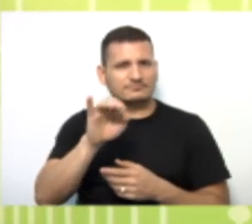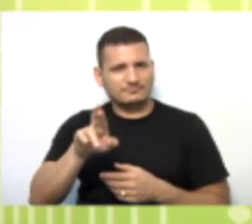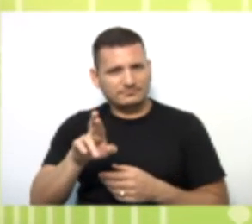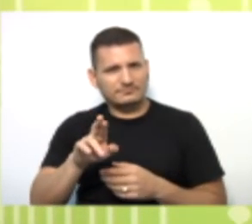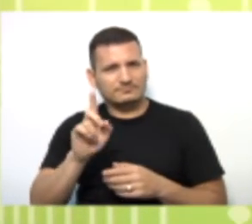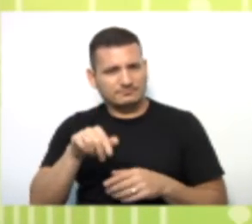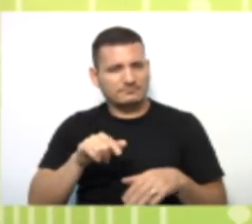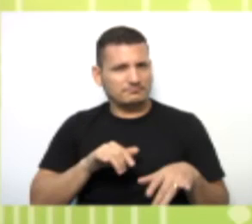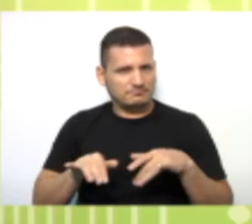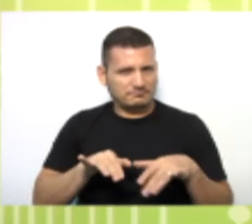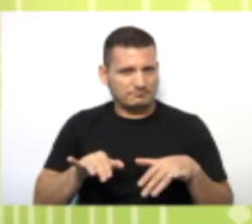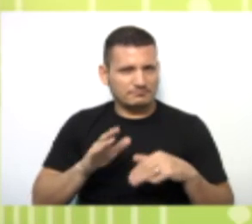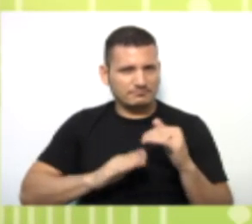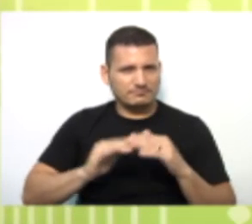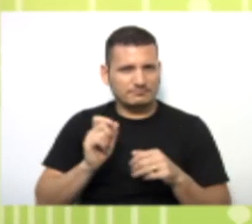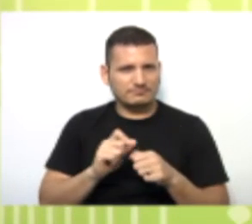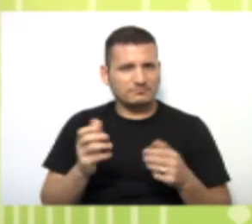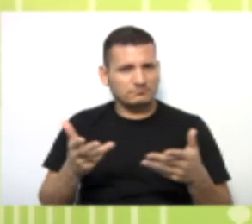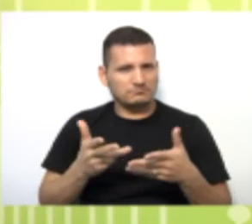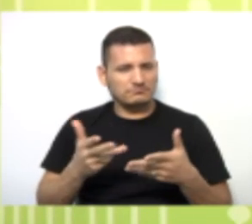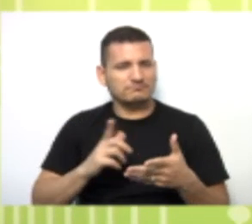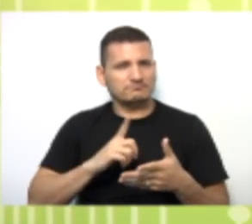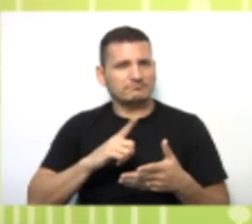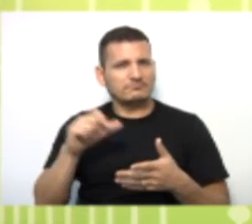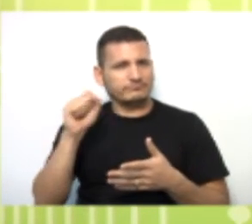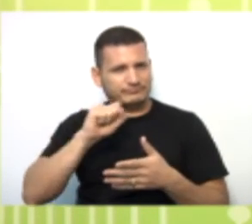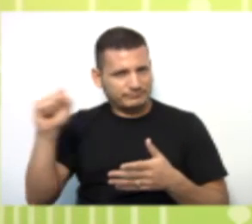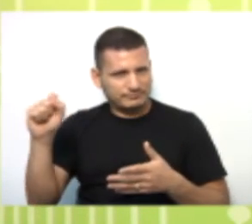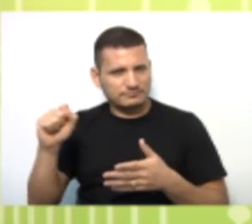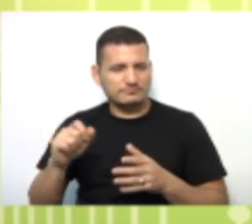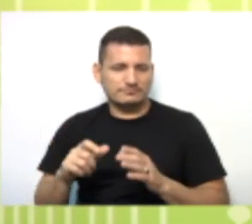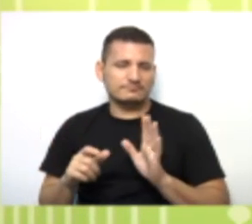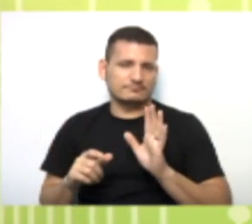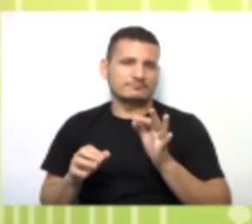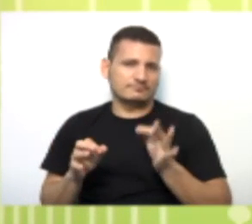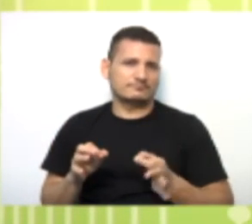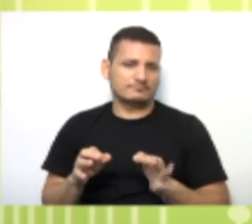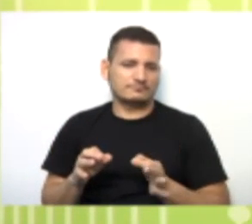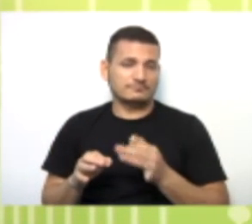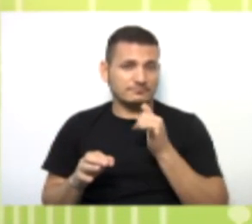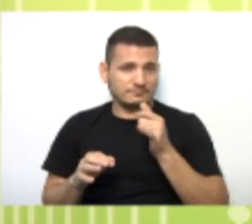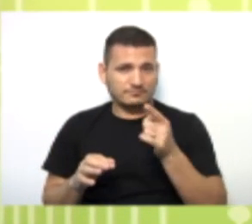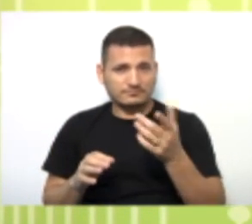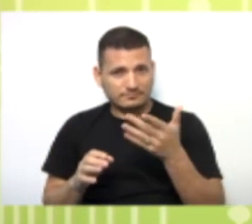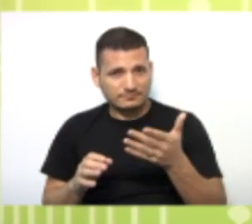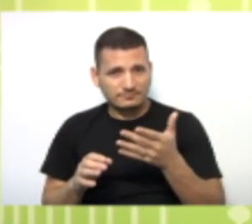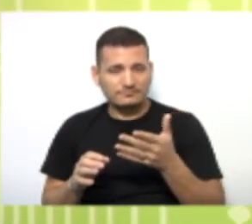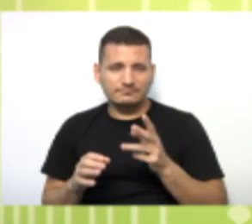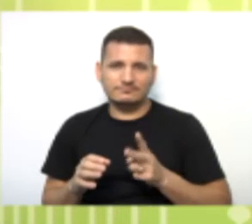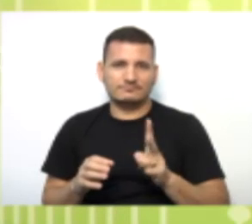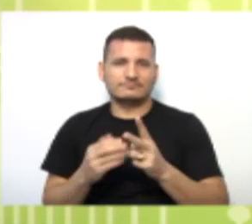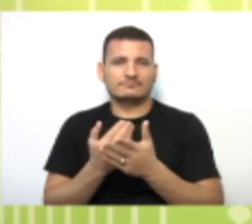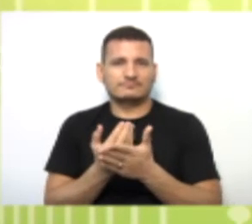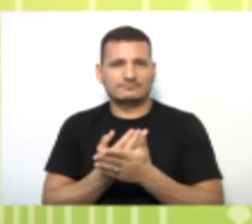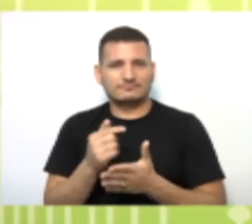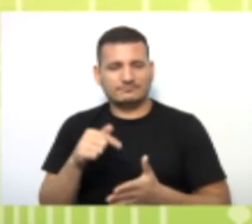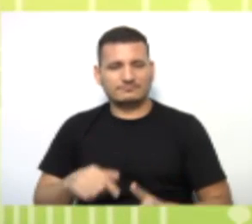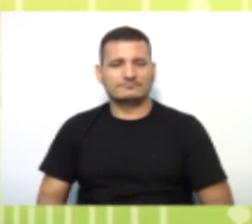feito por programadores e hoje está fazendo um maior sucesso aí? Exatamente. Então, se você quer ser um cara desse, vamos continuar com a aula aqui.